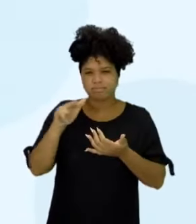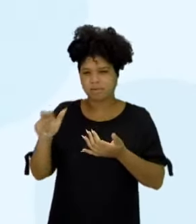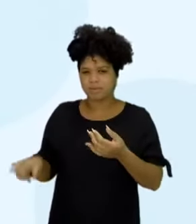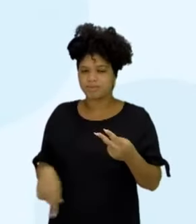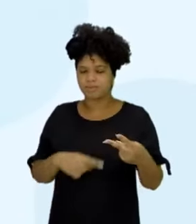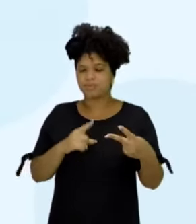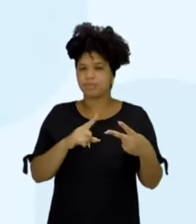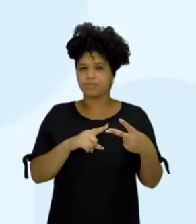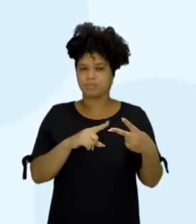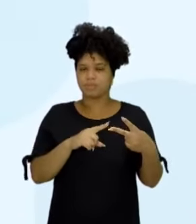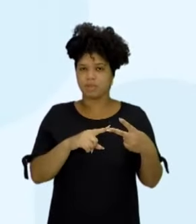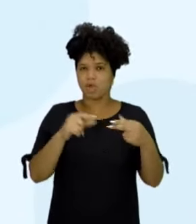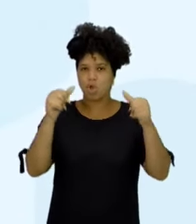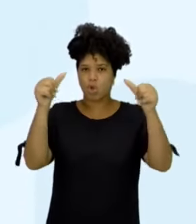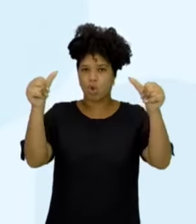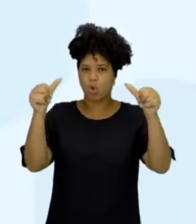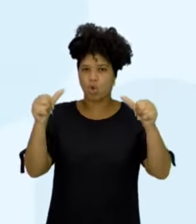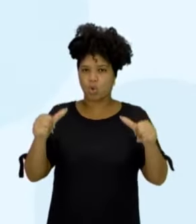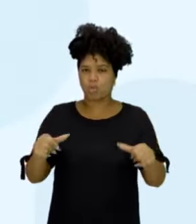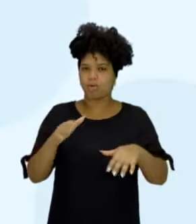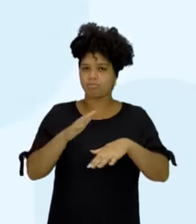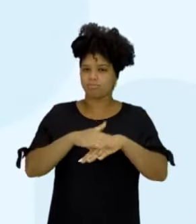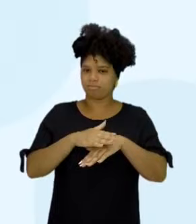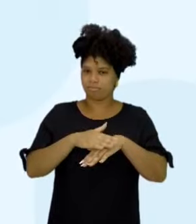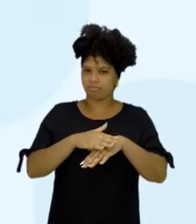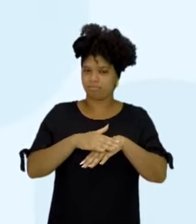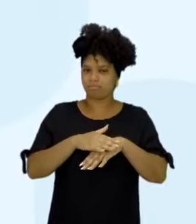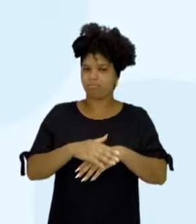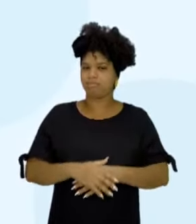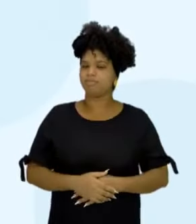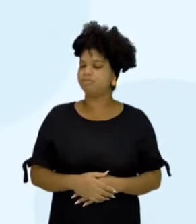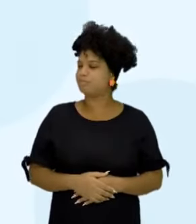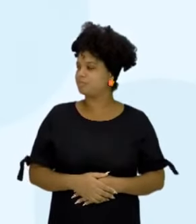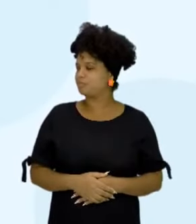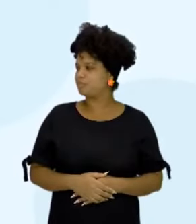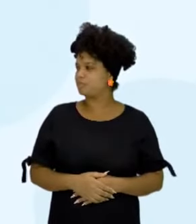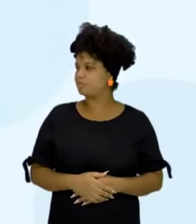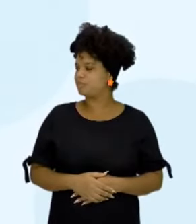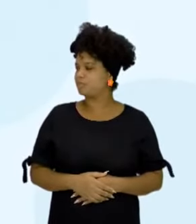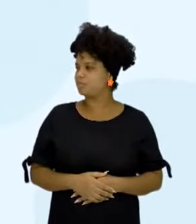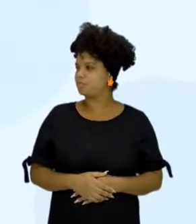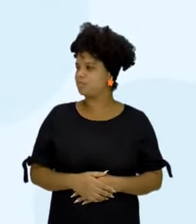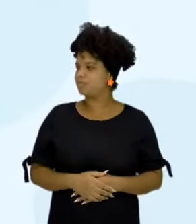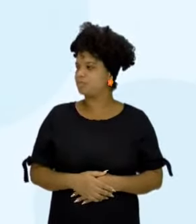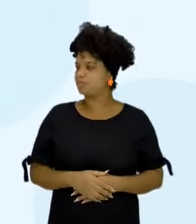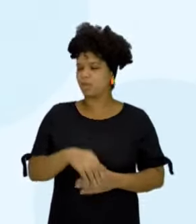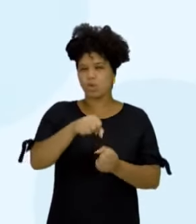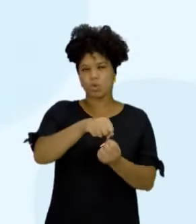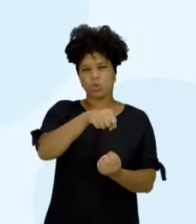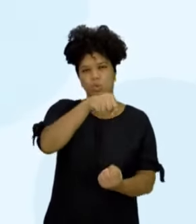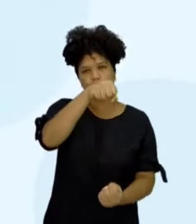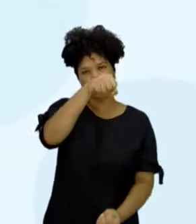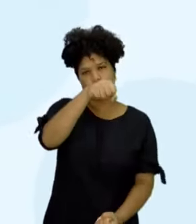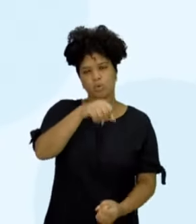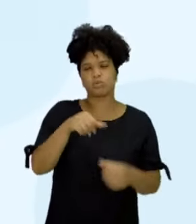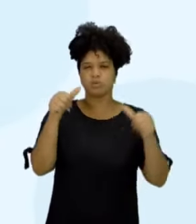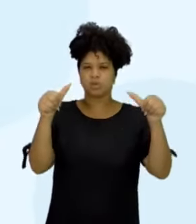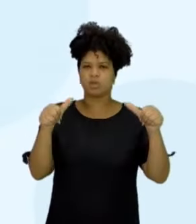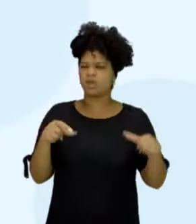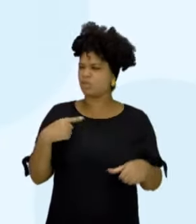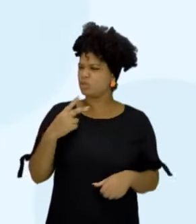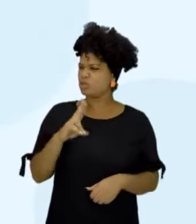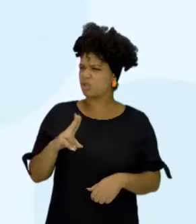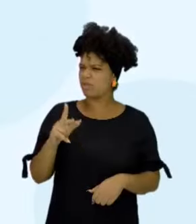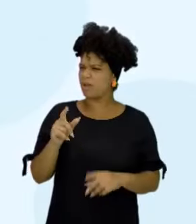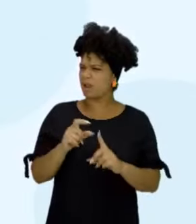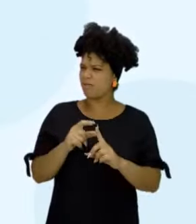a poster, produzir, né? Um pôster, um cartaz, né? A gente acha que em português não usa mais pôster,